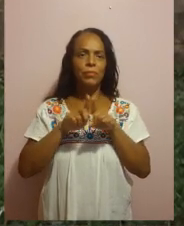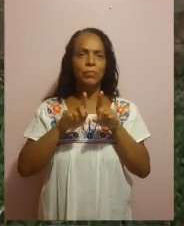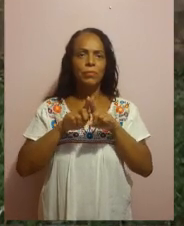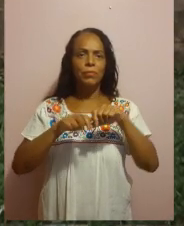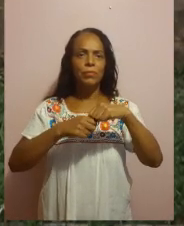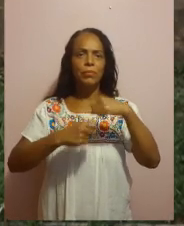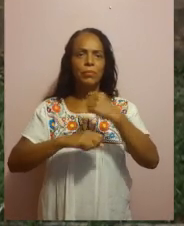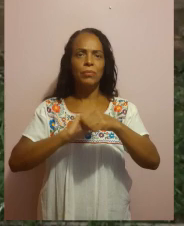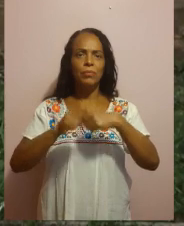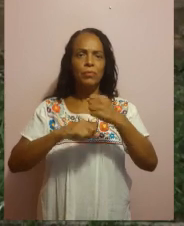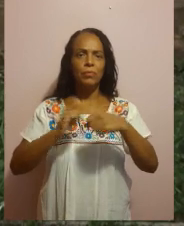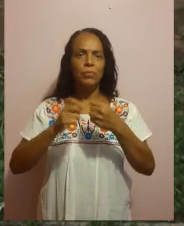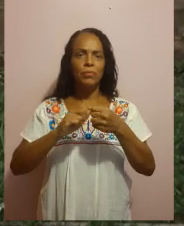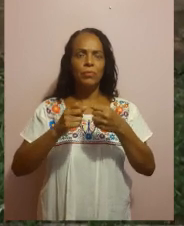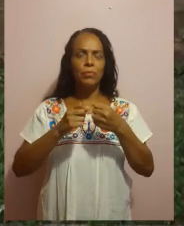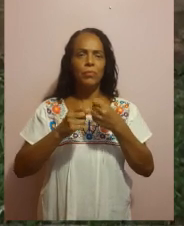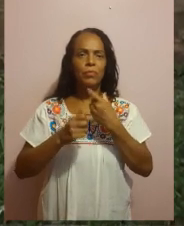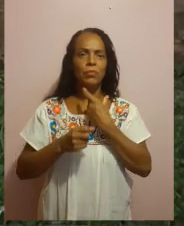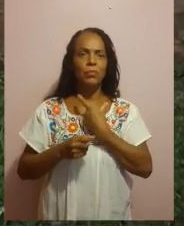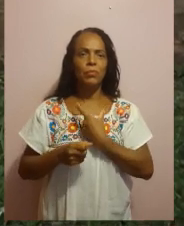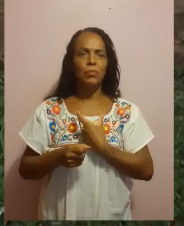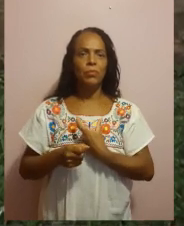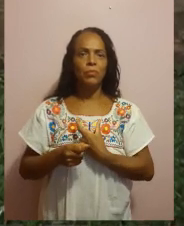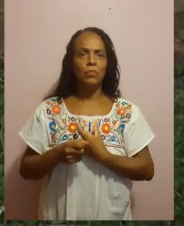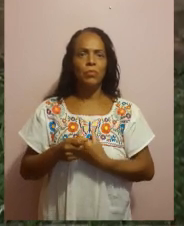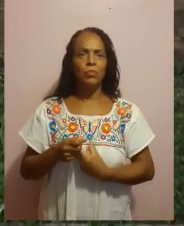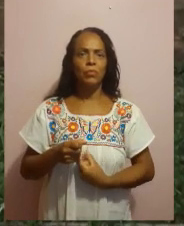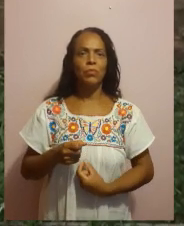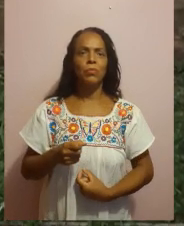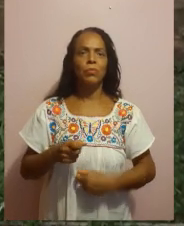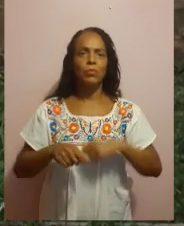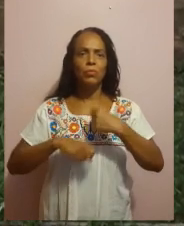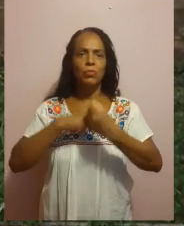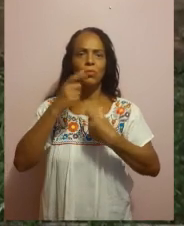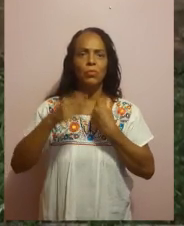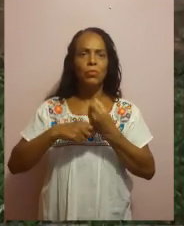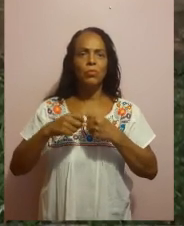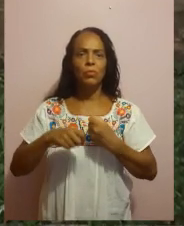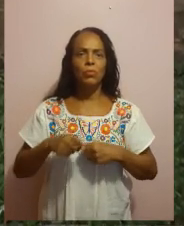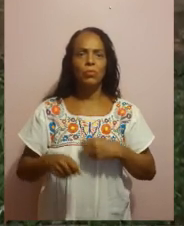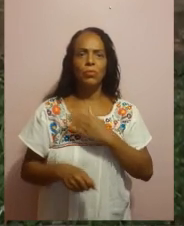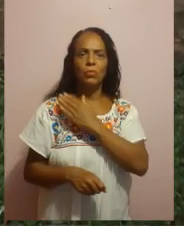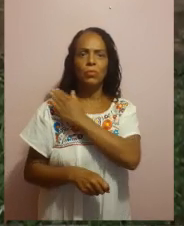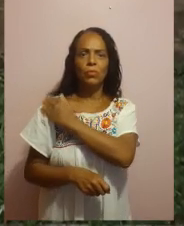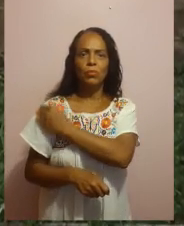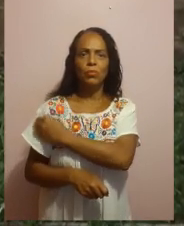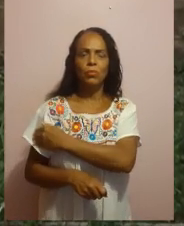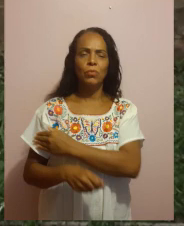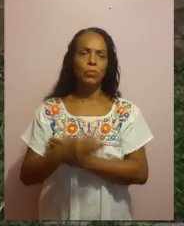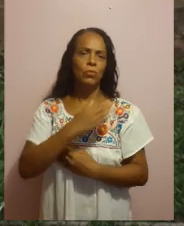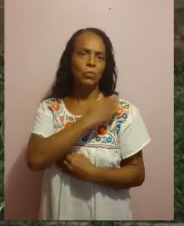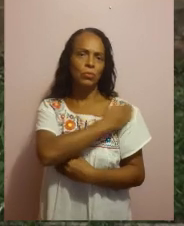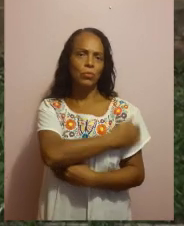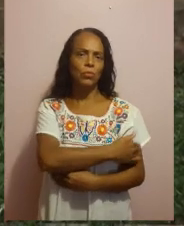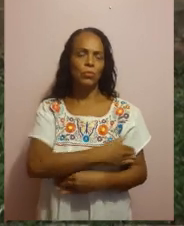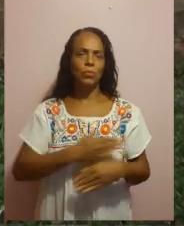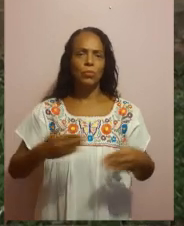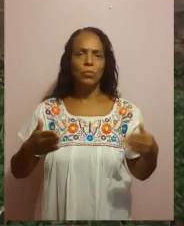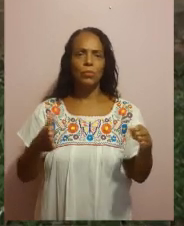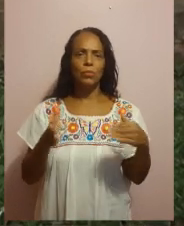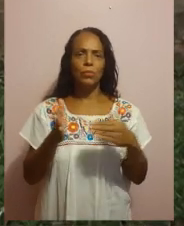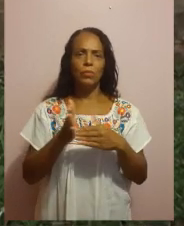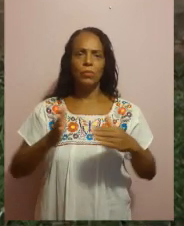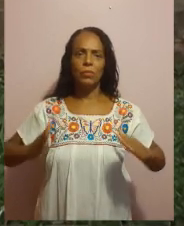torcido que descia pela gola, o ombro, até a altura da cintura